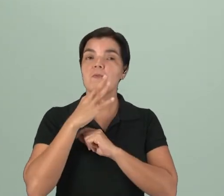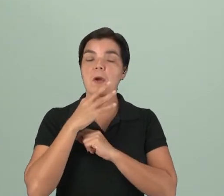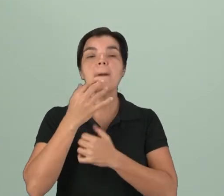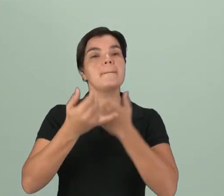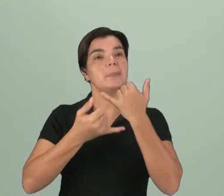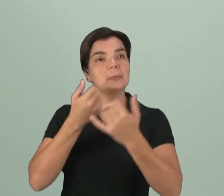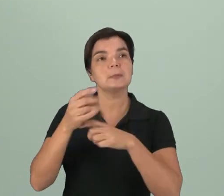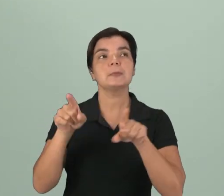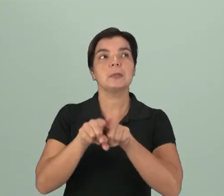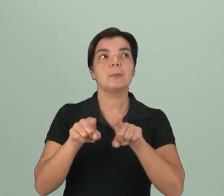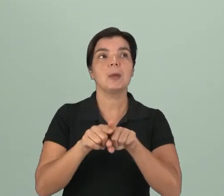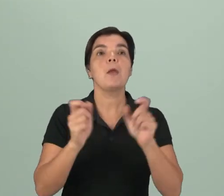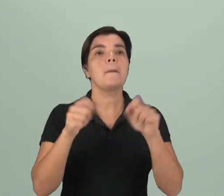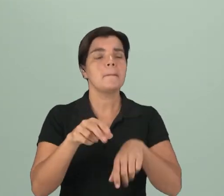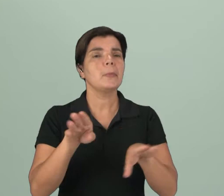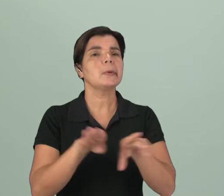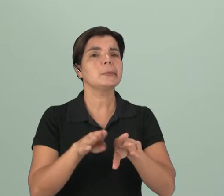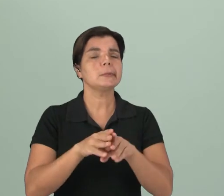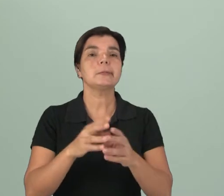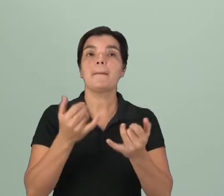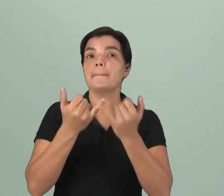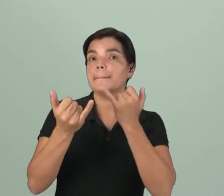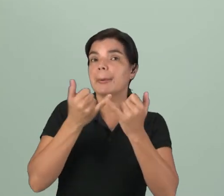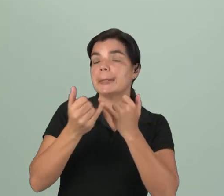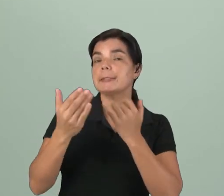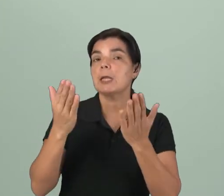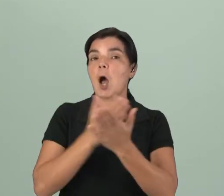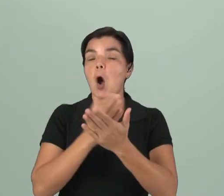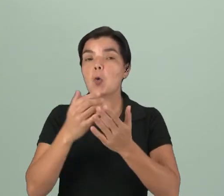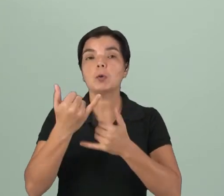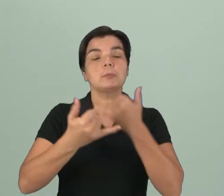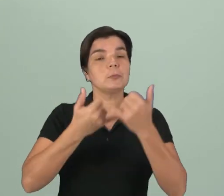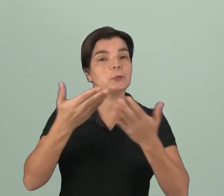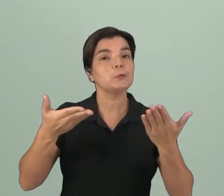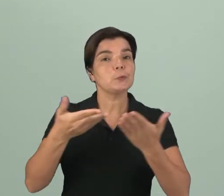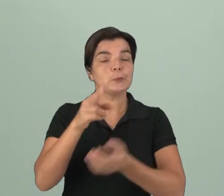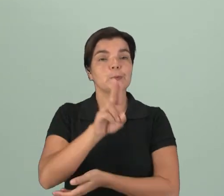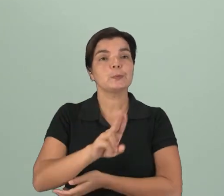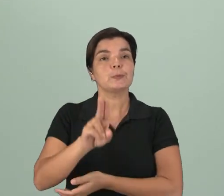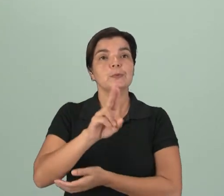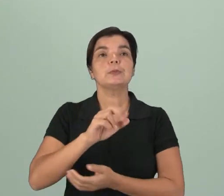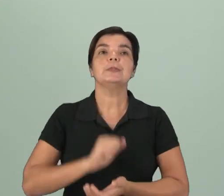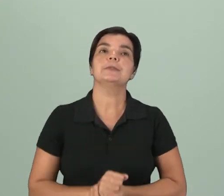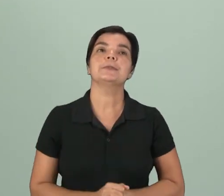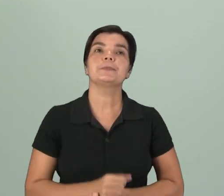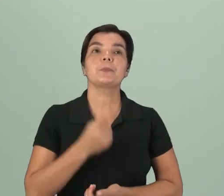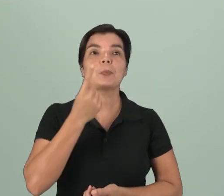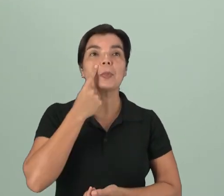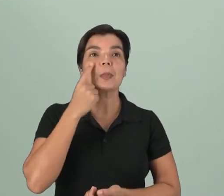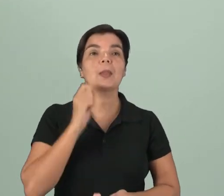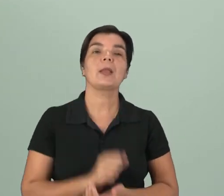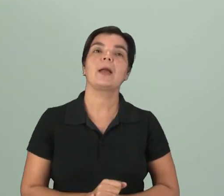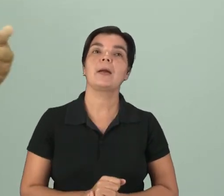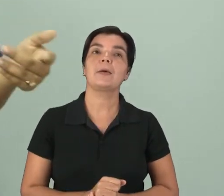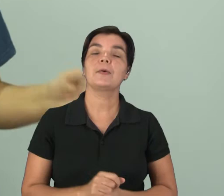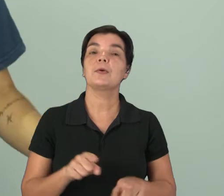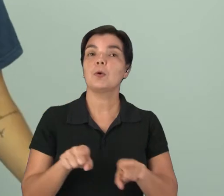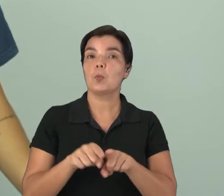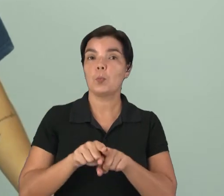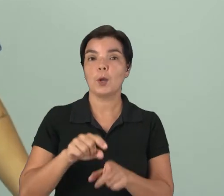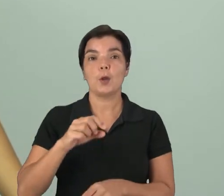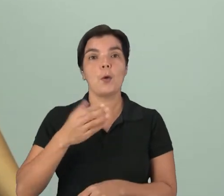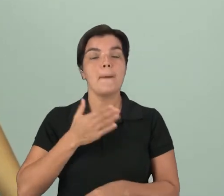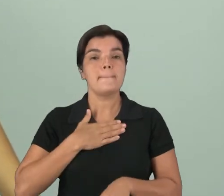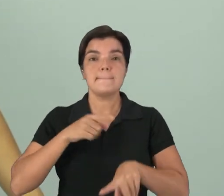possam brincar e podem ser similar a alguma brincadeira que vocês hoje utilizam. Então vamos lá. Nós temos